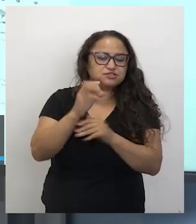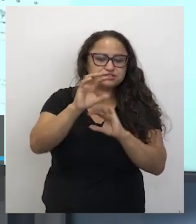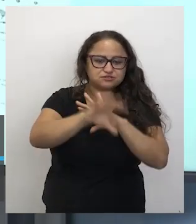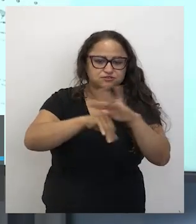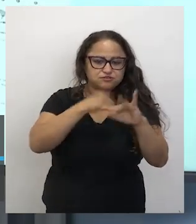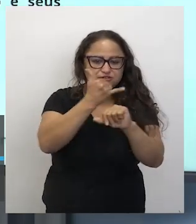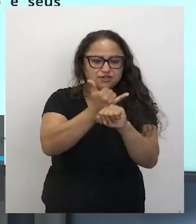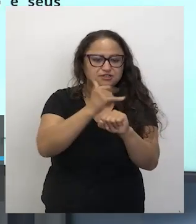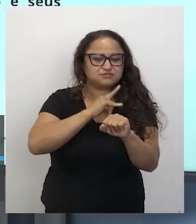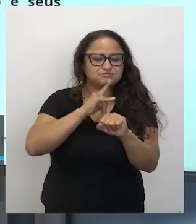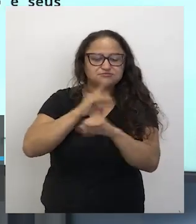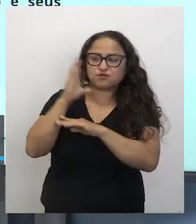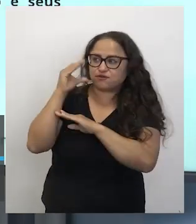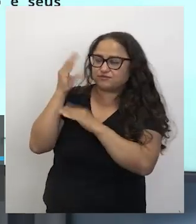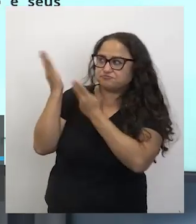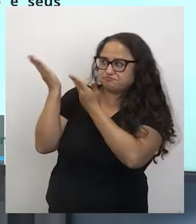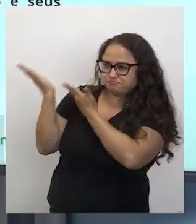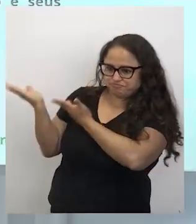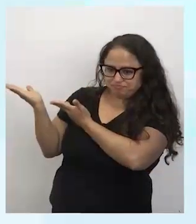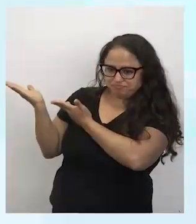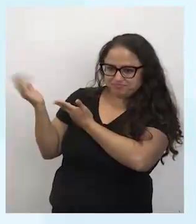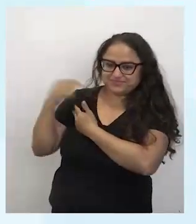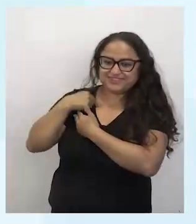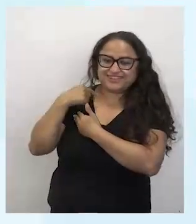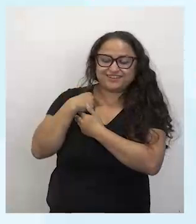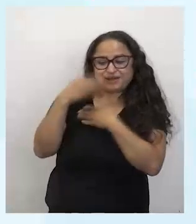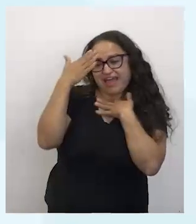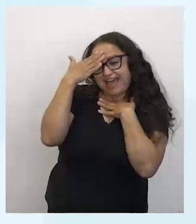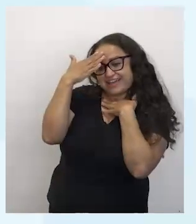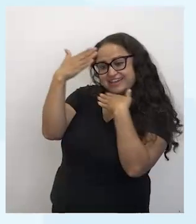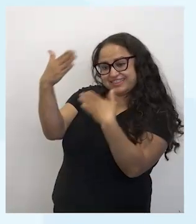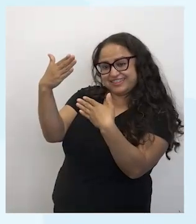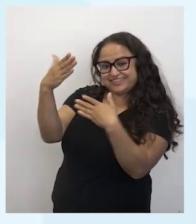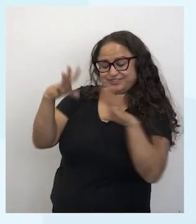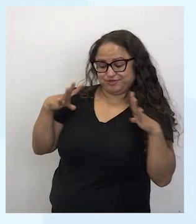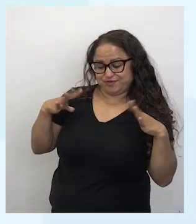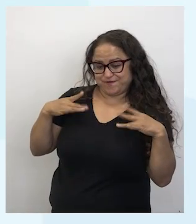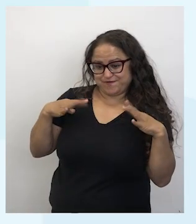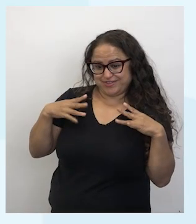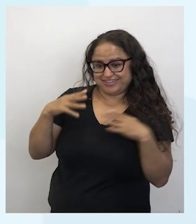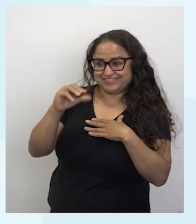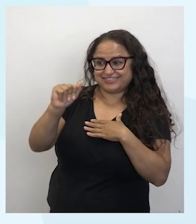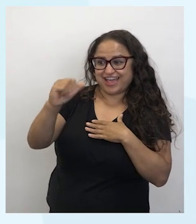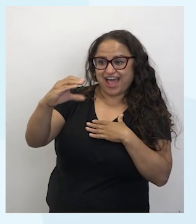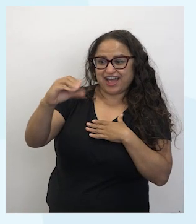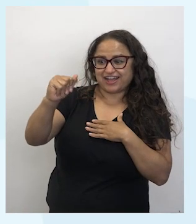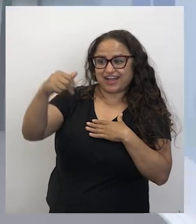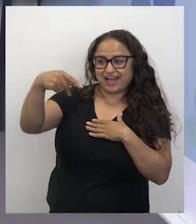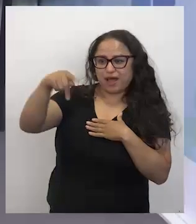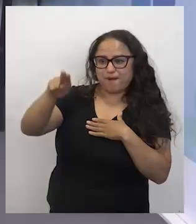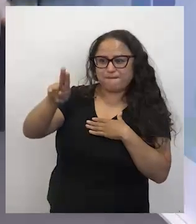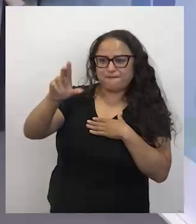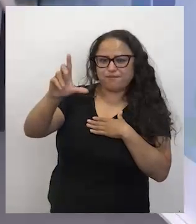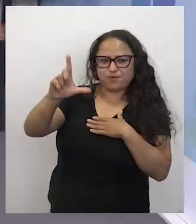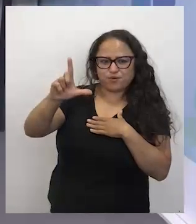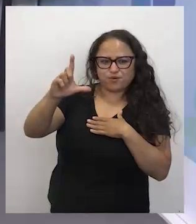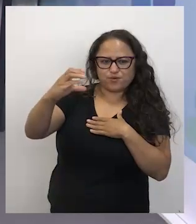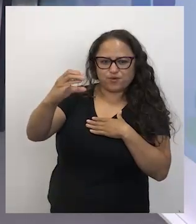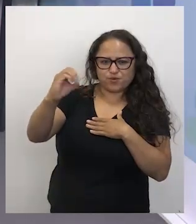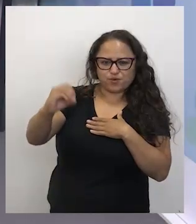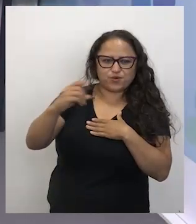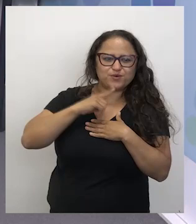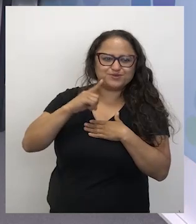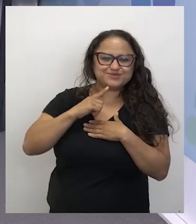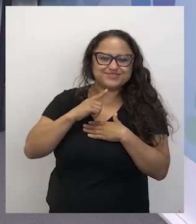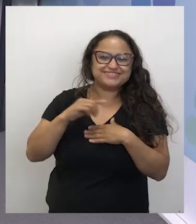@GibaFísica, né? E aí também me despeço aqui do Giba, que está indo para Acapulco, né? Acapulco, me Tirar espera. umas férias O aí na outra